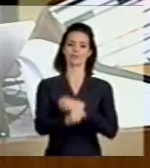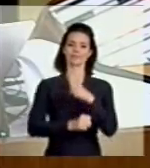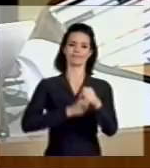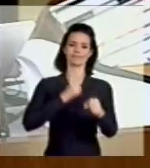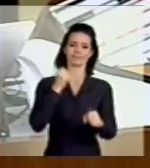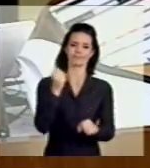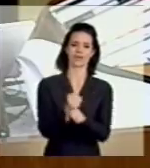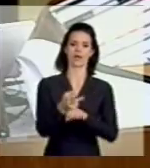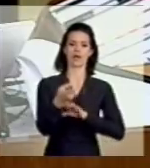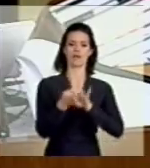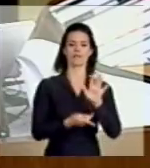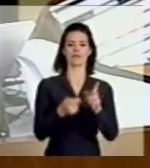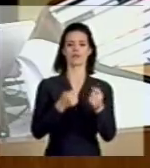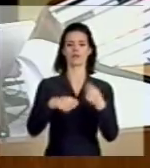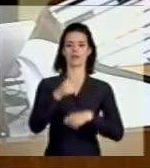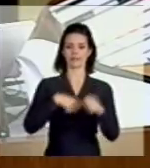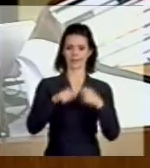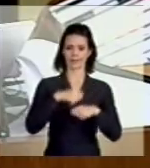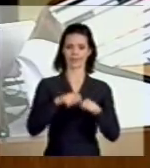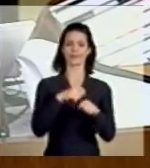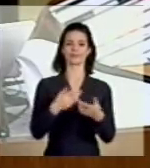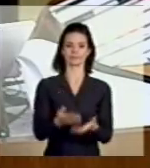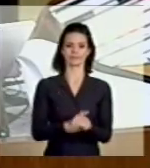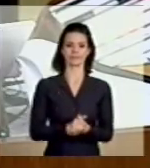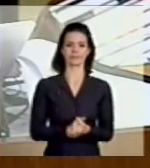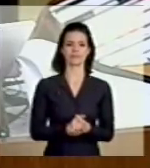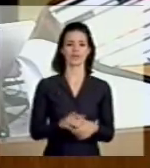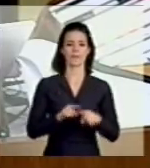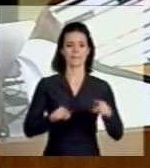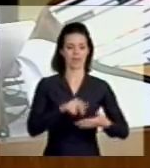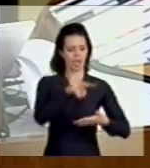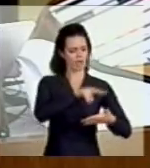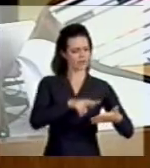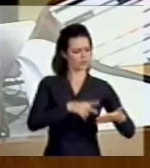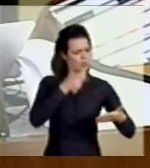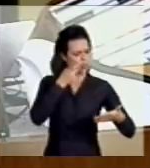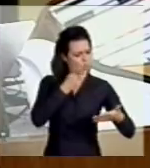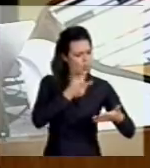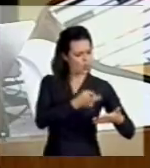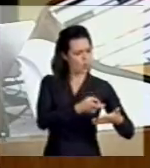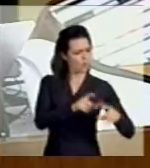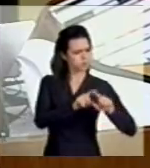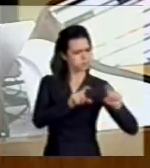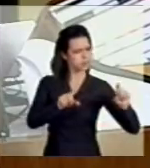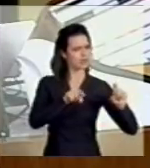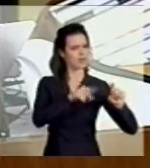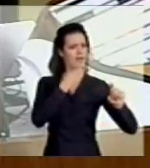planos econômicos heterodoxos. Entretanto, a leitura atenta da cláusula em questão revela que ela